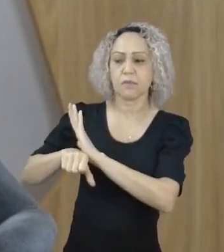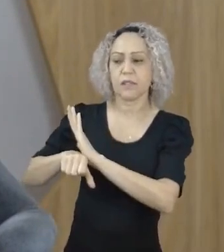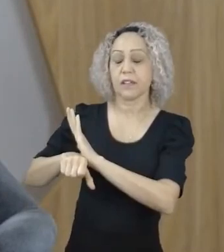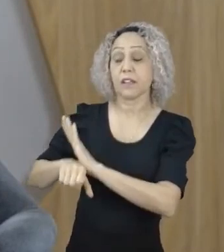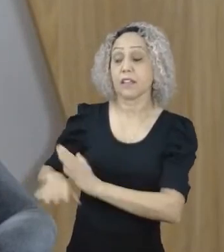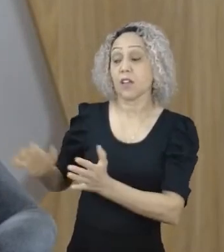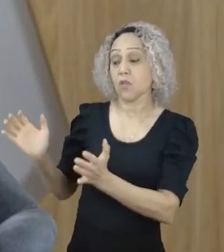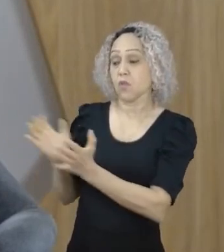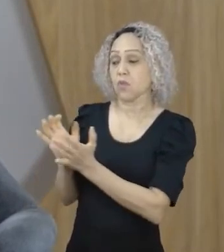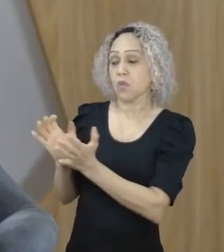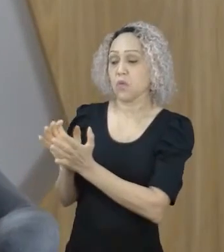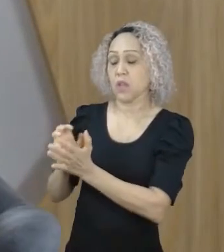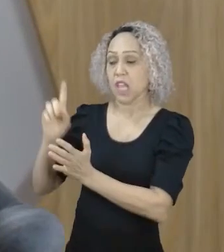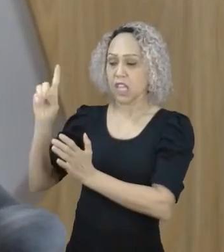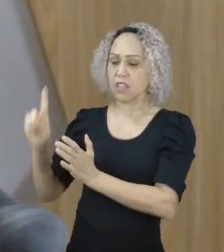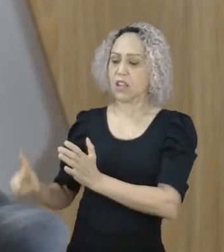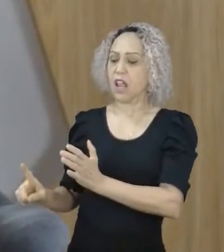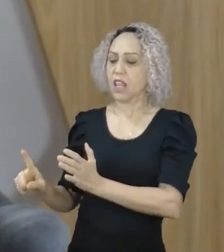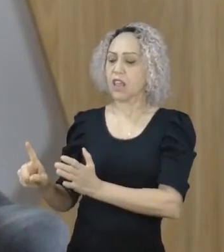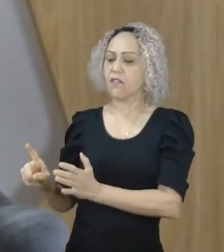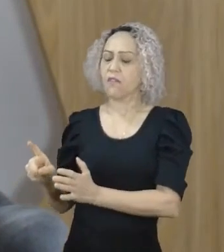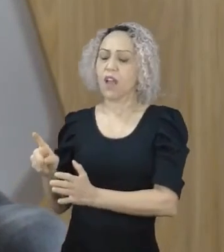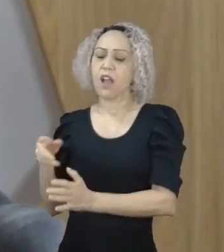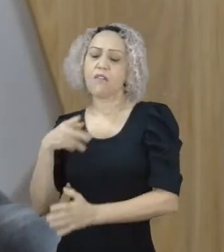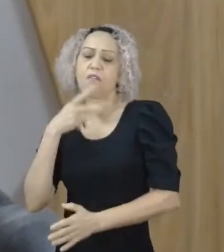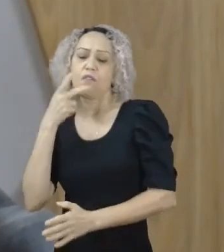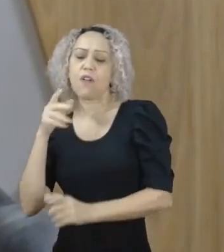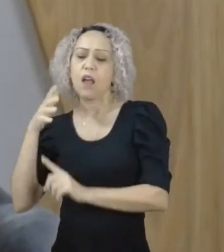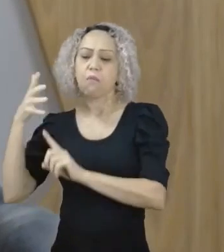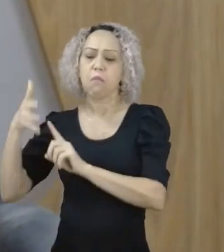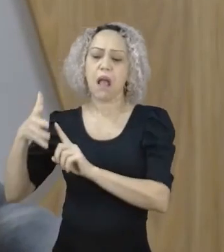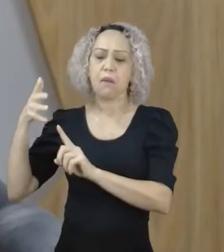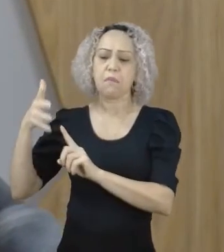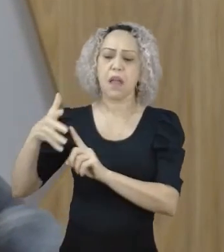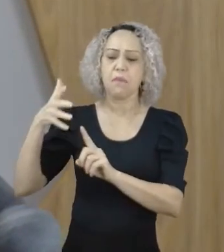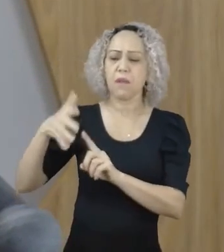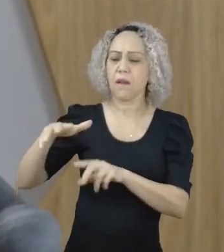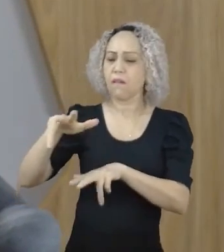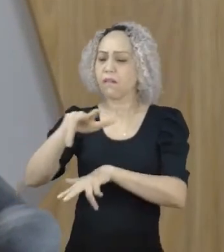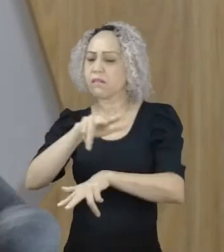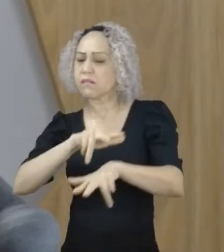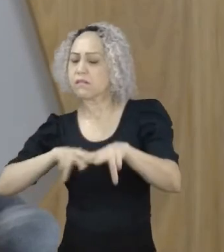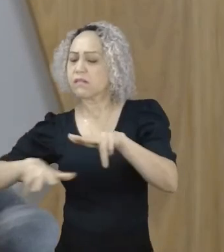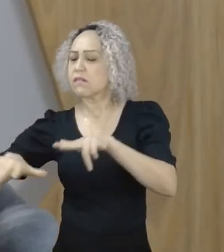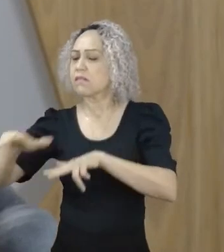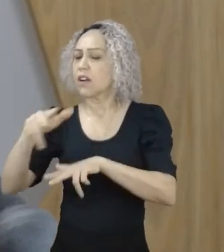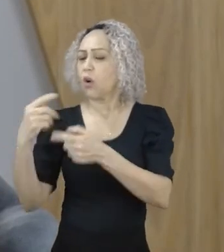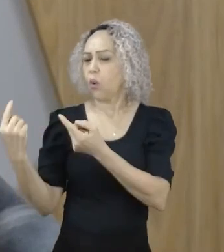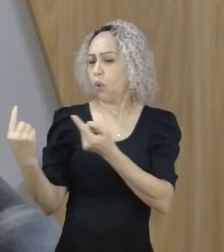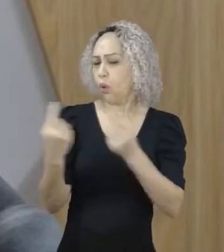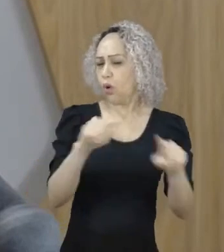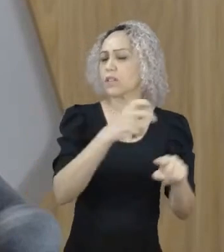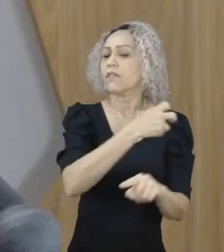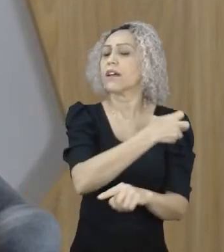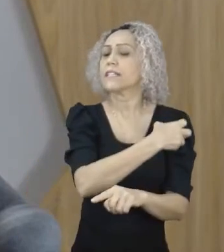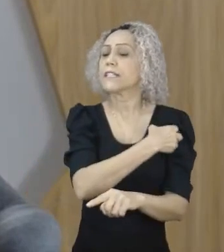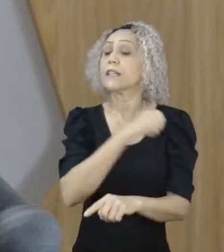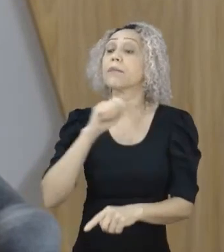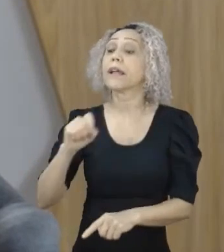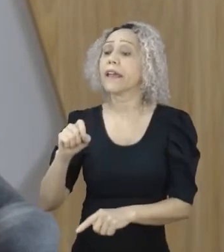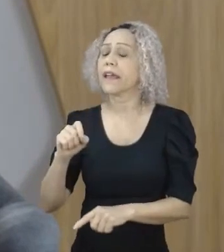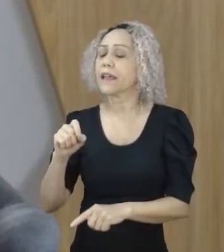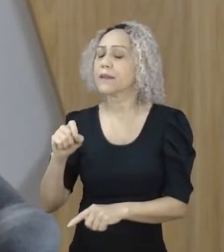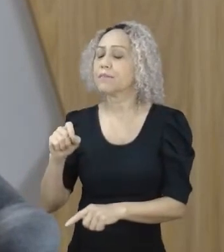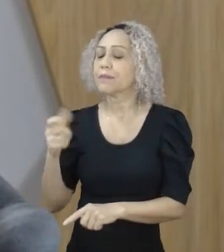discurso antivacina para, como diz o povo aí, né, ganhar lives nas redes sociais, né, ganhar